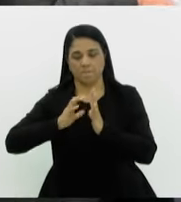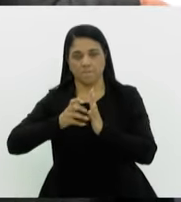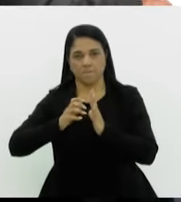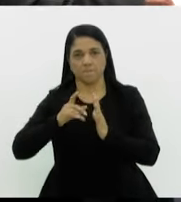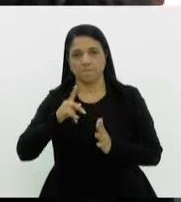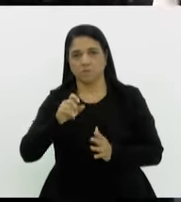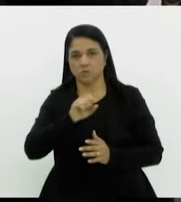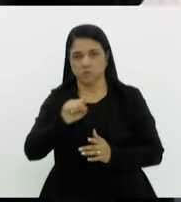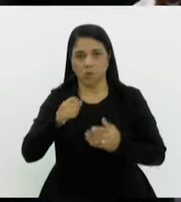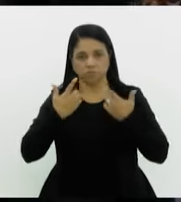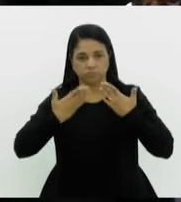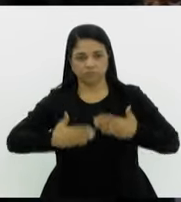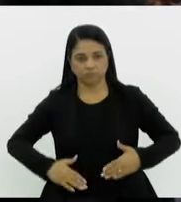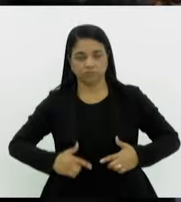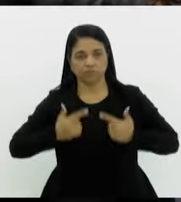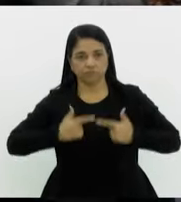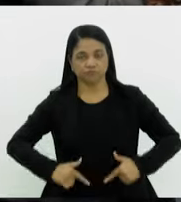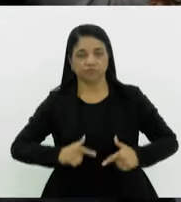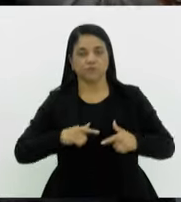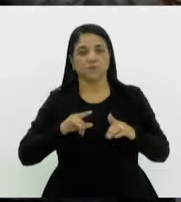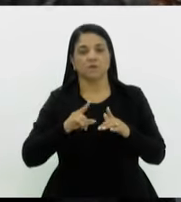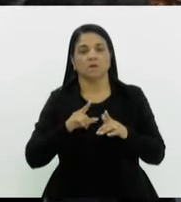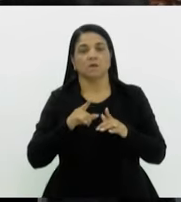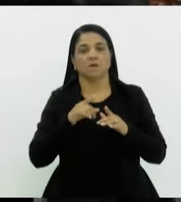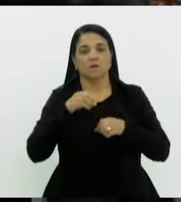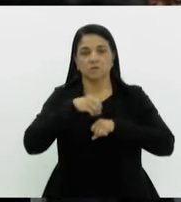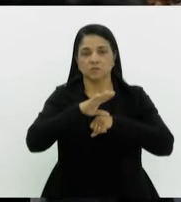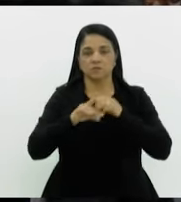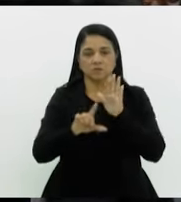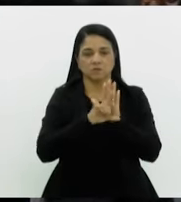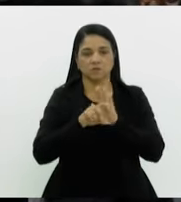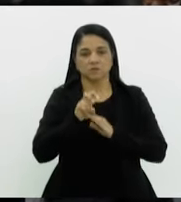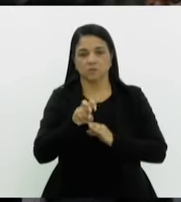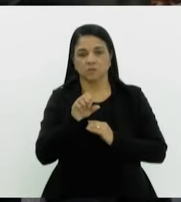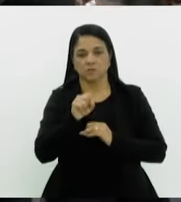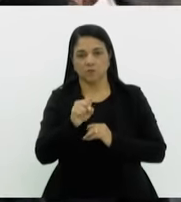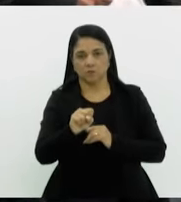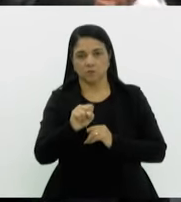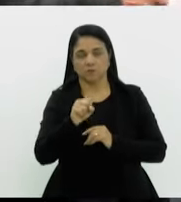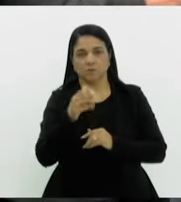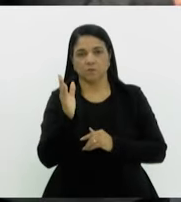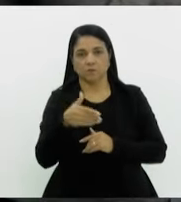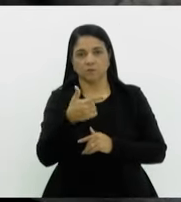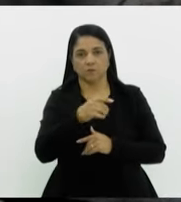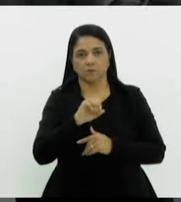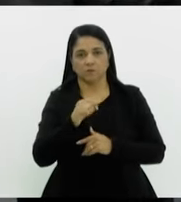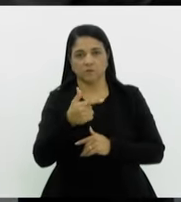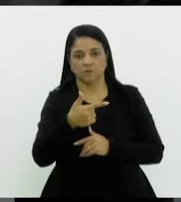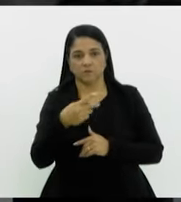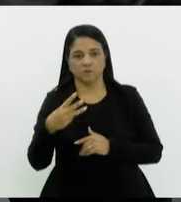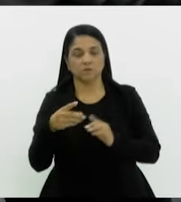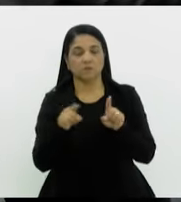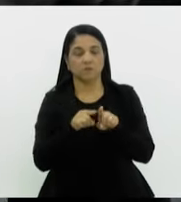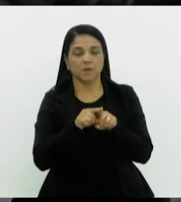indicação legislativa número 58/2023, primeiro projeto da pauta. Ok. No projeto de